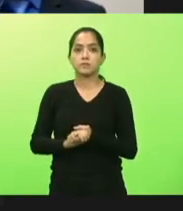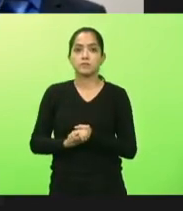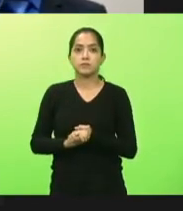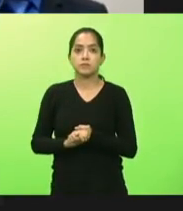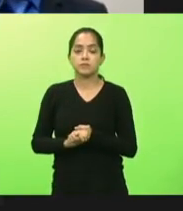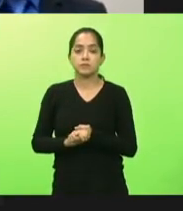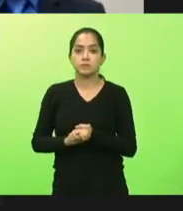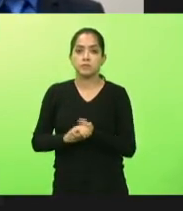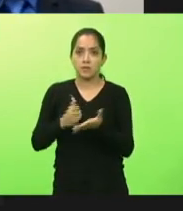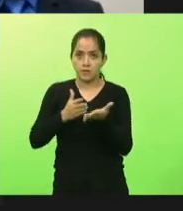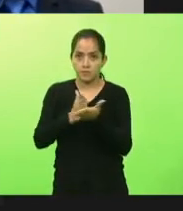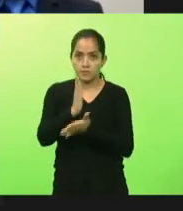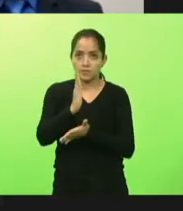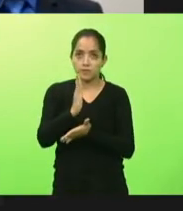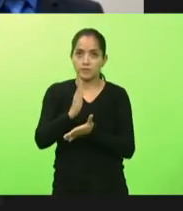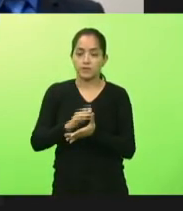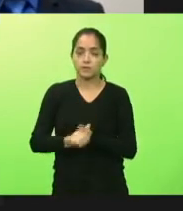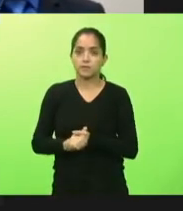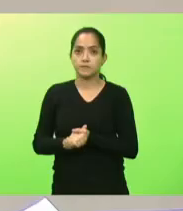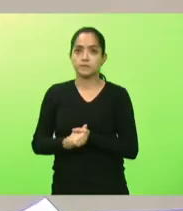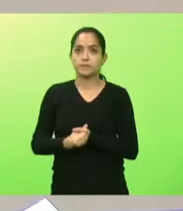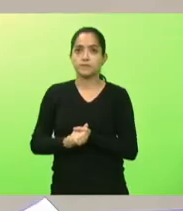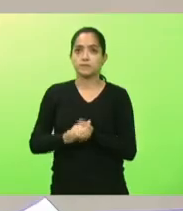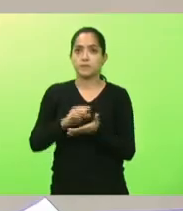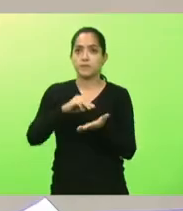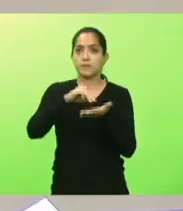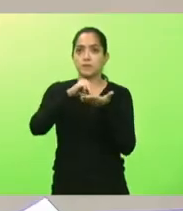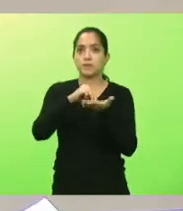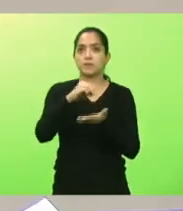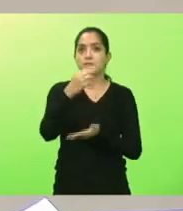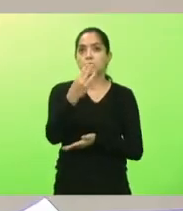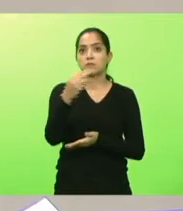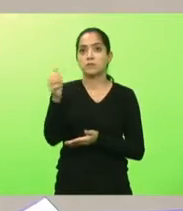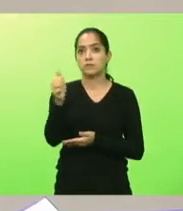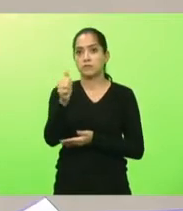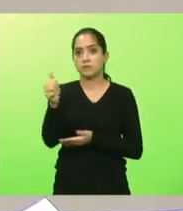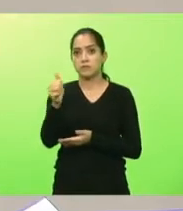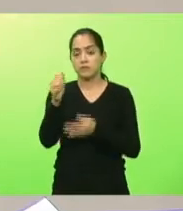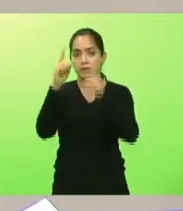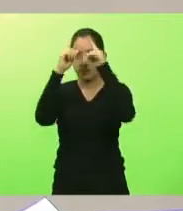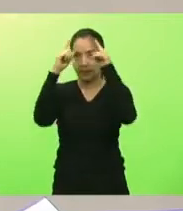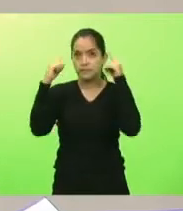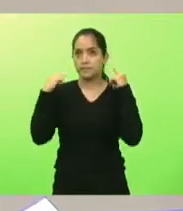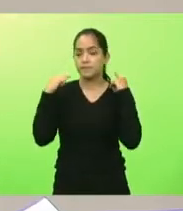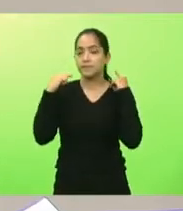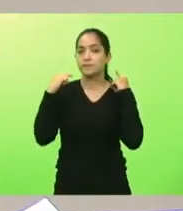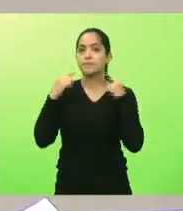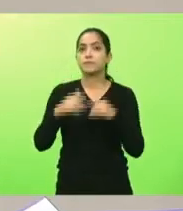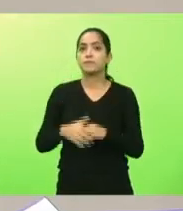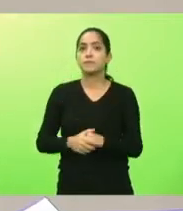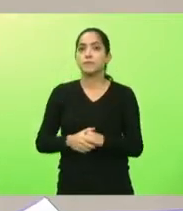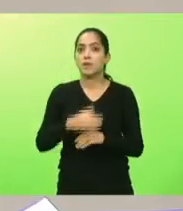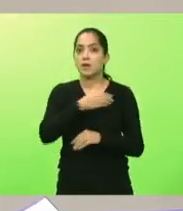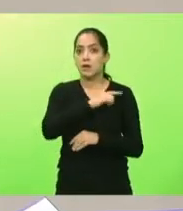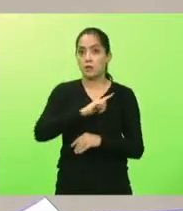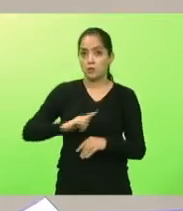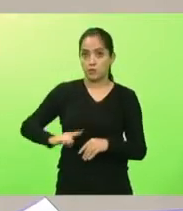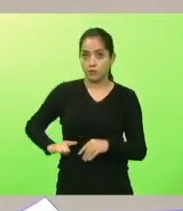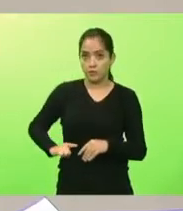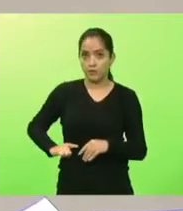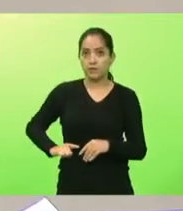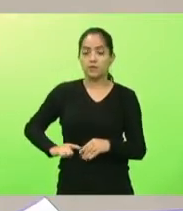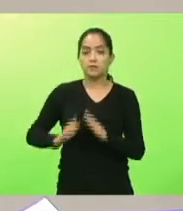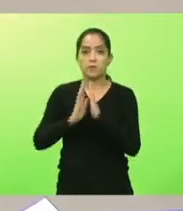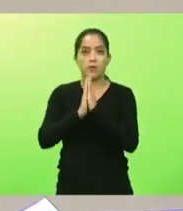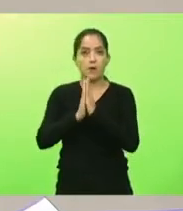encontra. Aprovado por unanimidade. Moção 311, autor deputado Neudis Sareta, manifestando ao governador do Estado apelo para